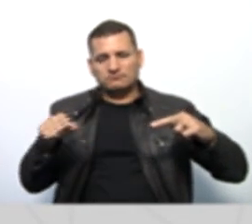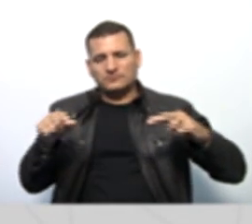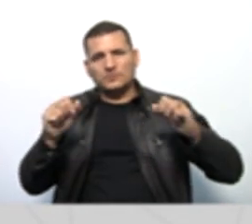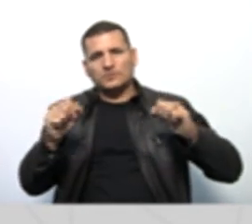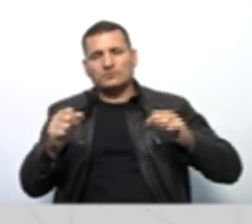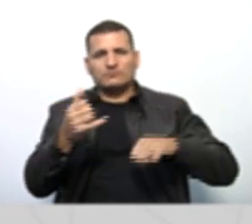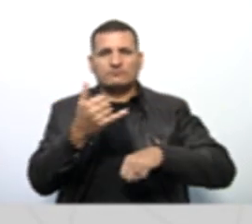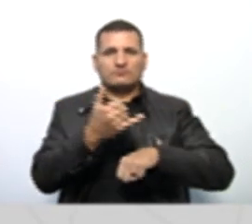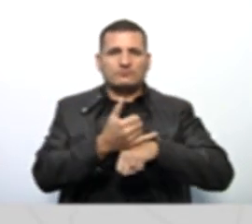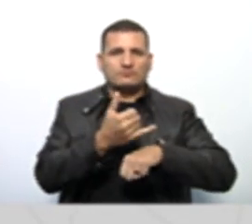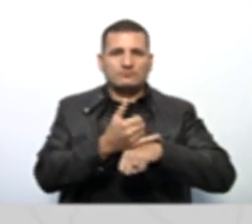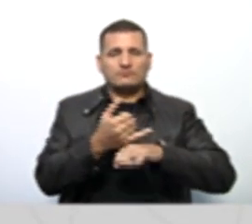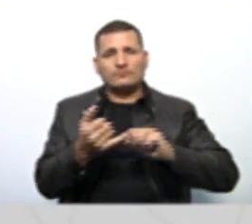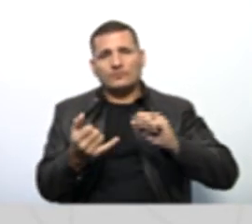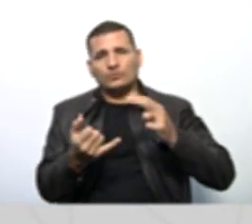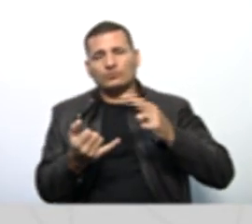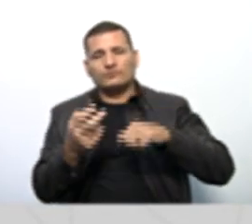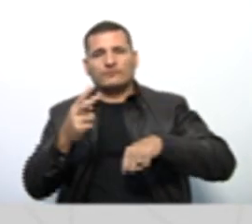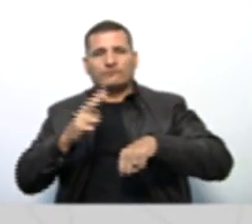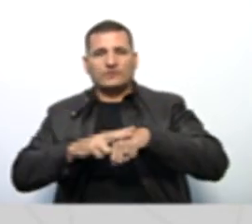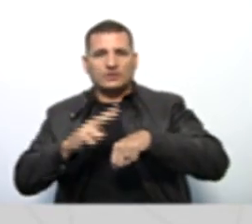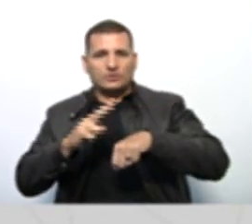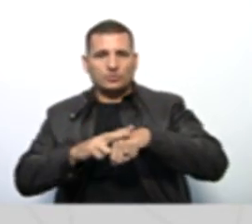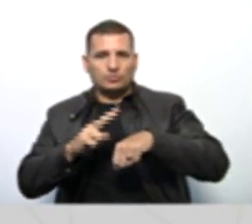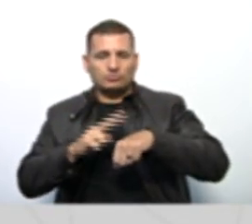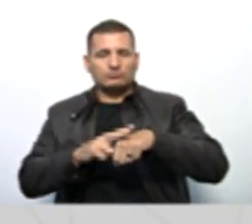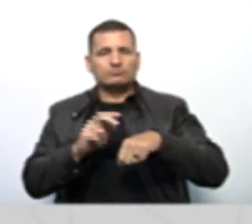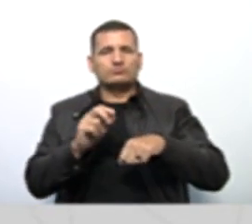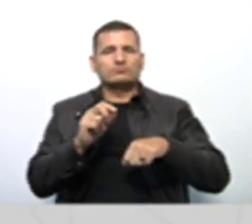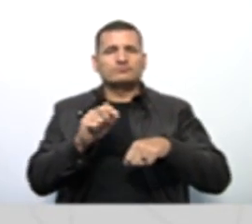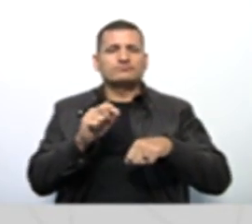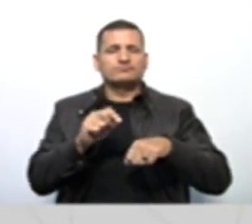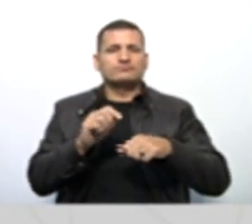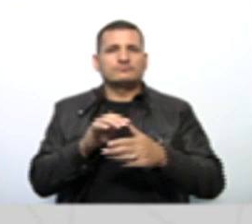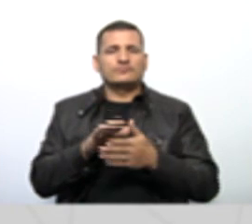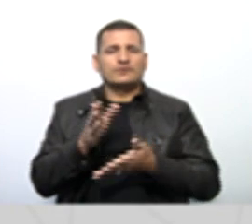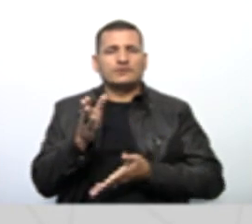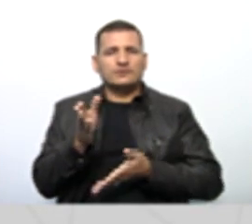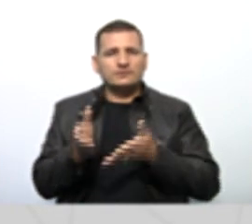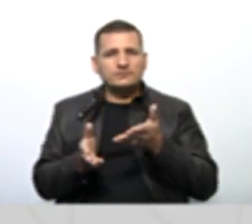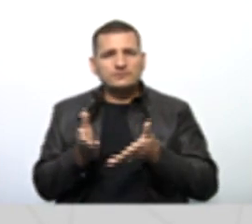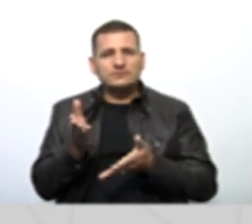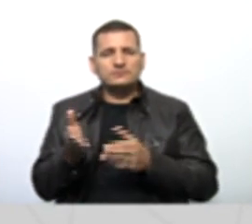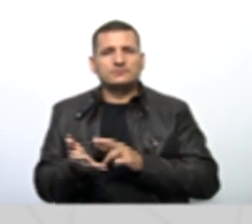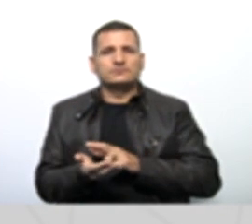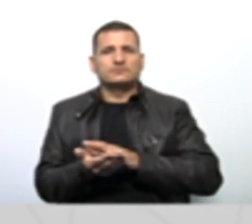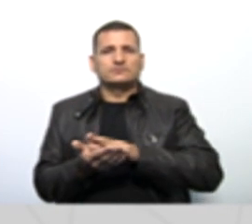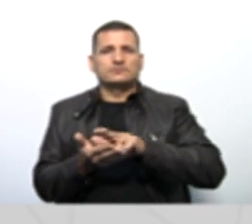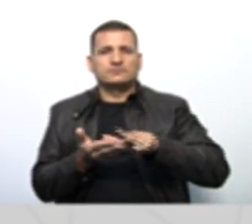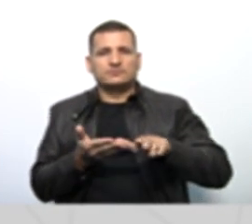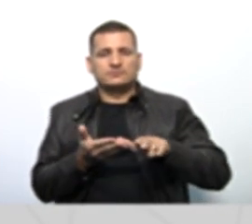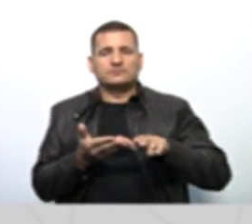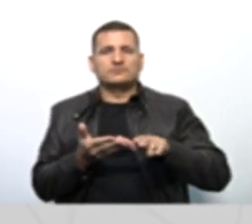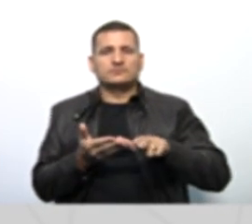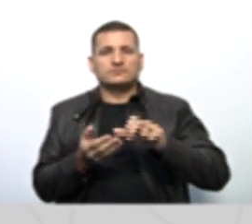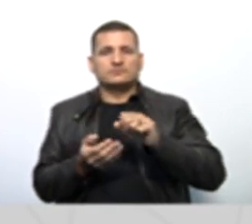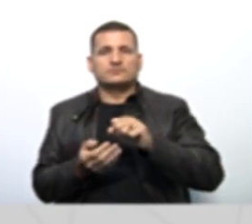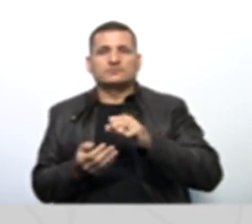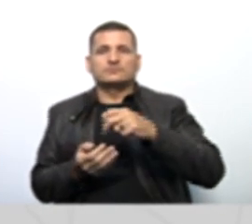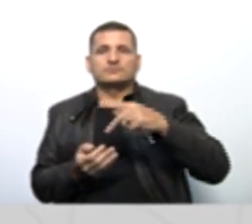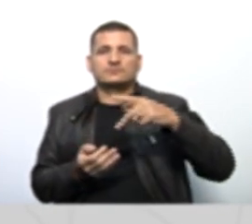óptico não proprietário é capaz de atender a diversas aplicações certo